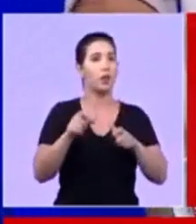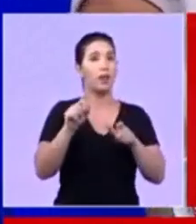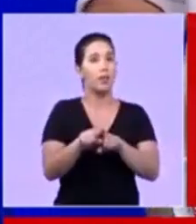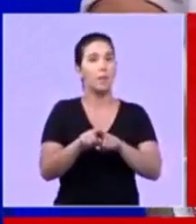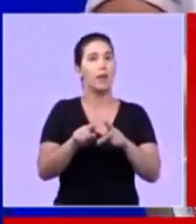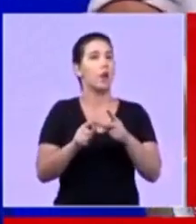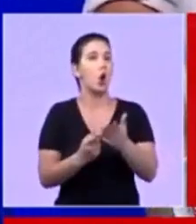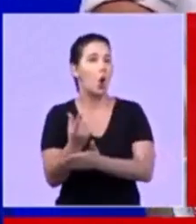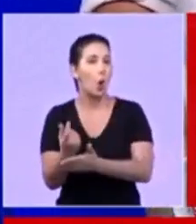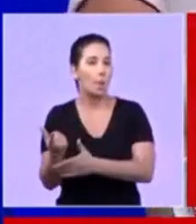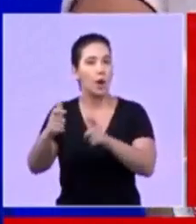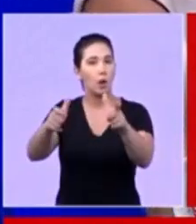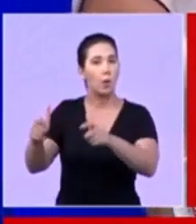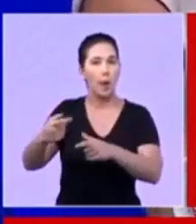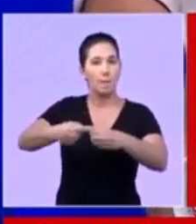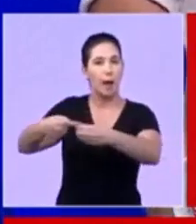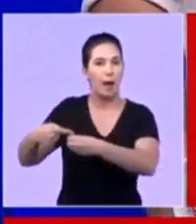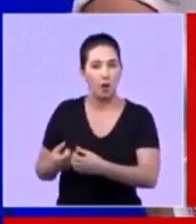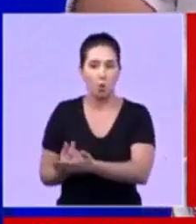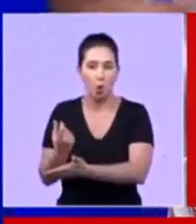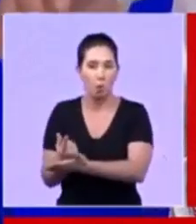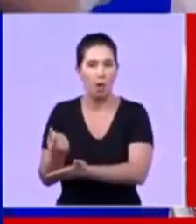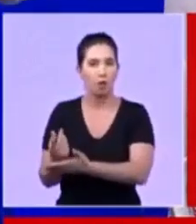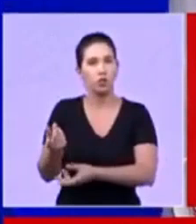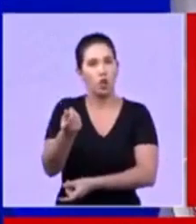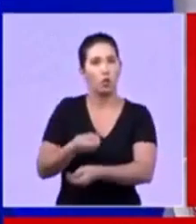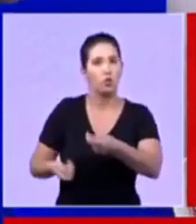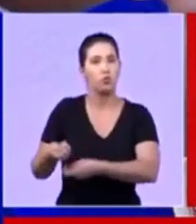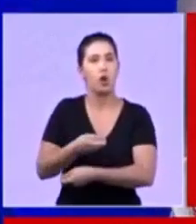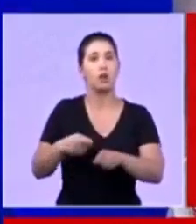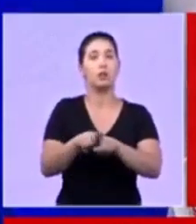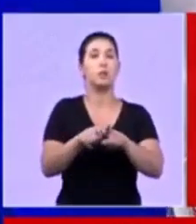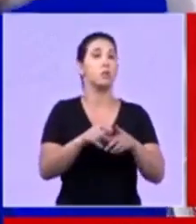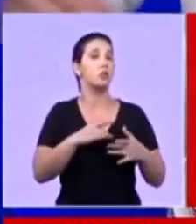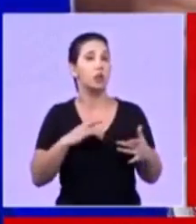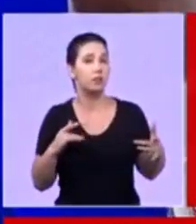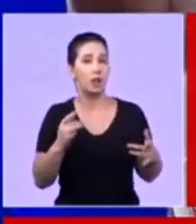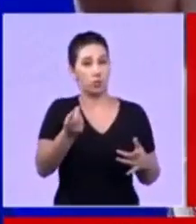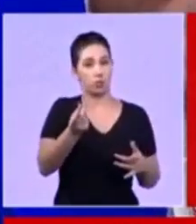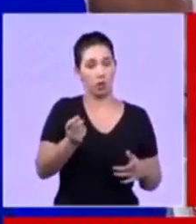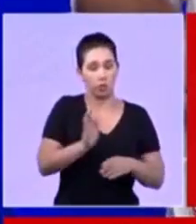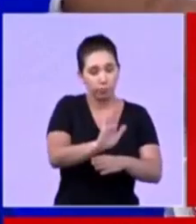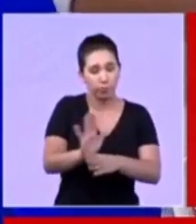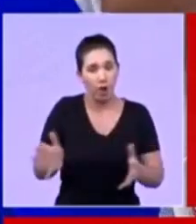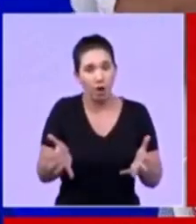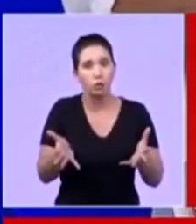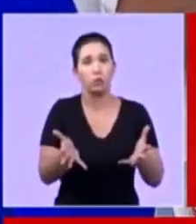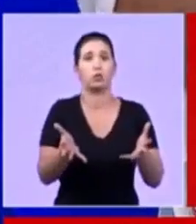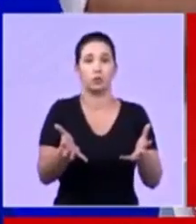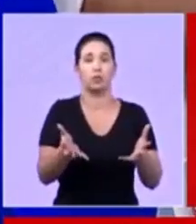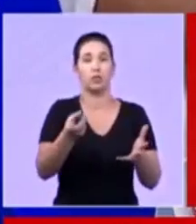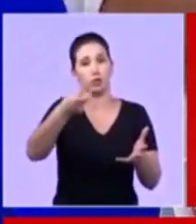partir da economia solidária dos bairros com a renda solidária fazendo o dinheiro chegar na ponte e ativando o comércio local